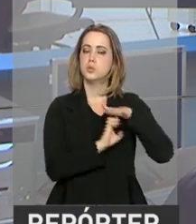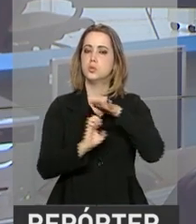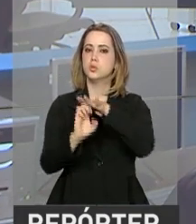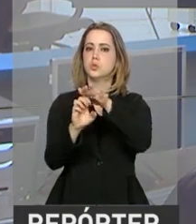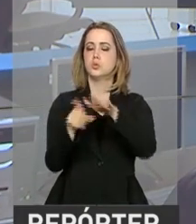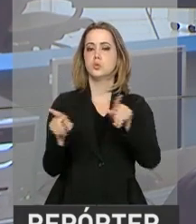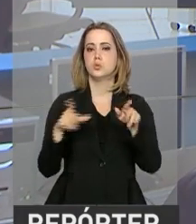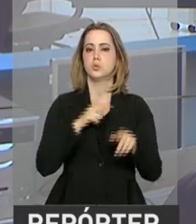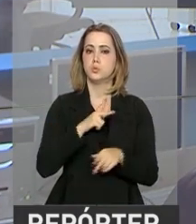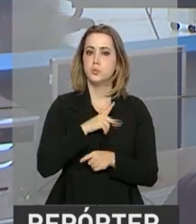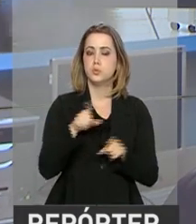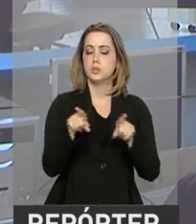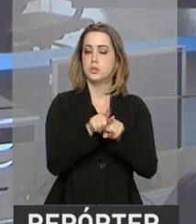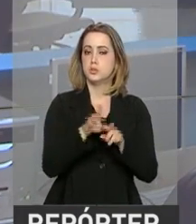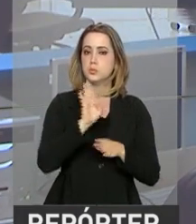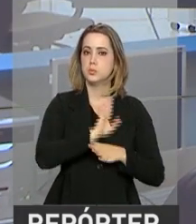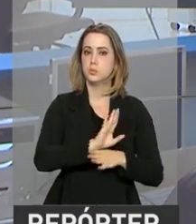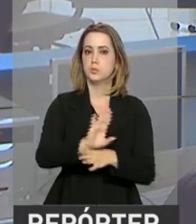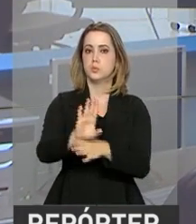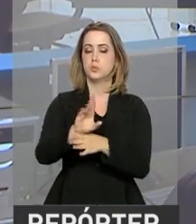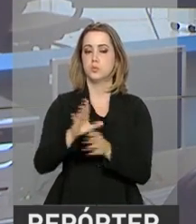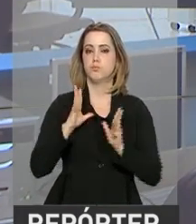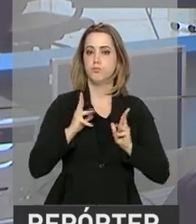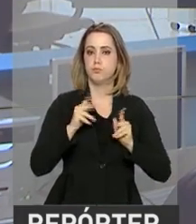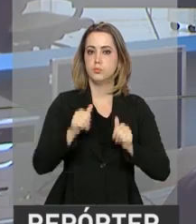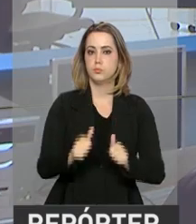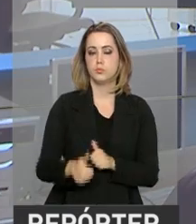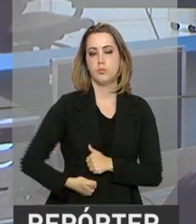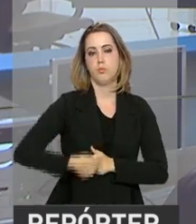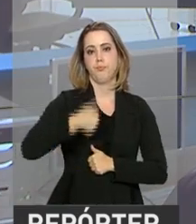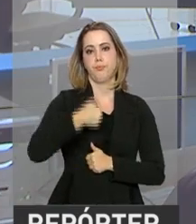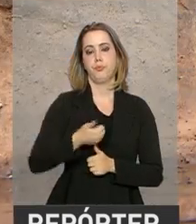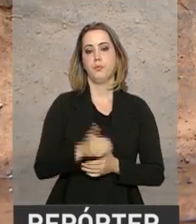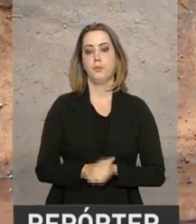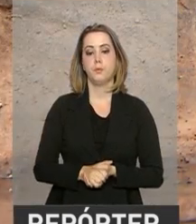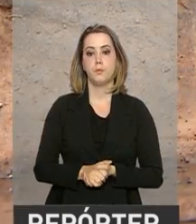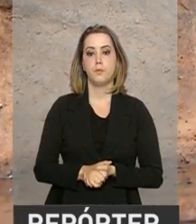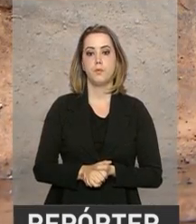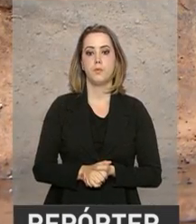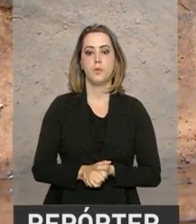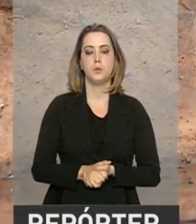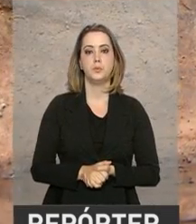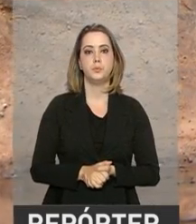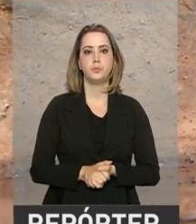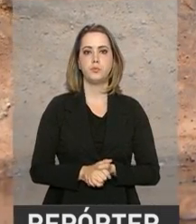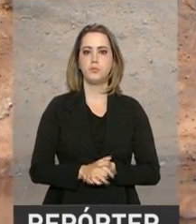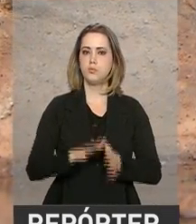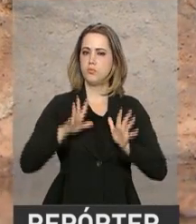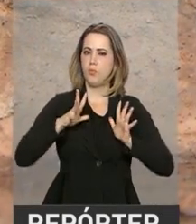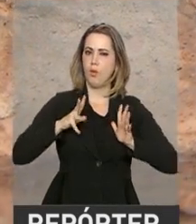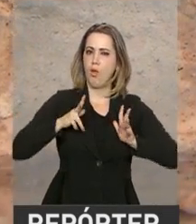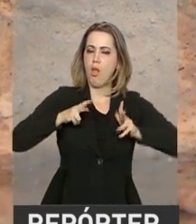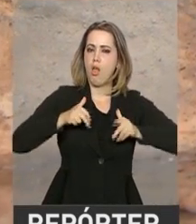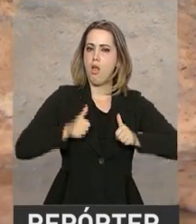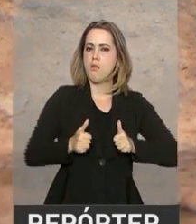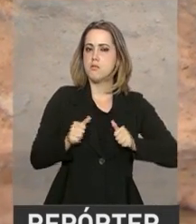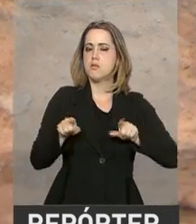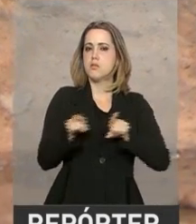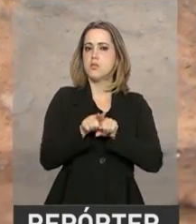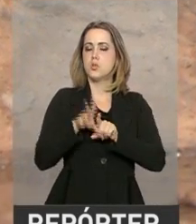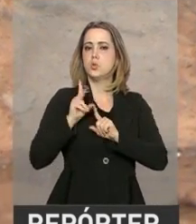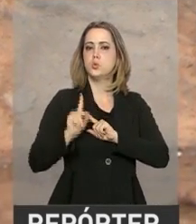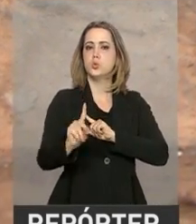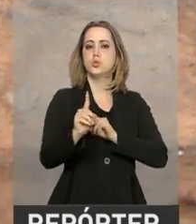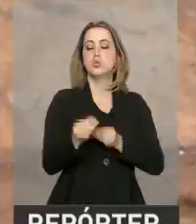companhias de abastecimento para melhorar o saneamento básico no país saneamento básico direito